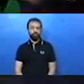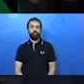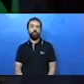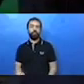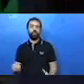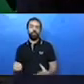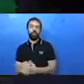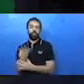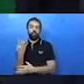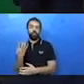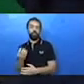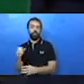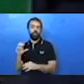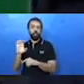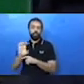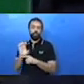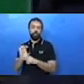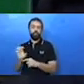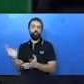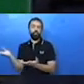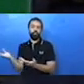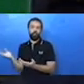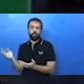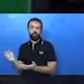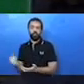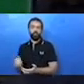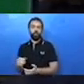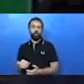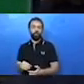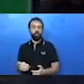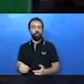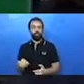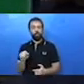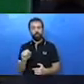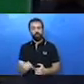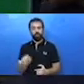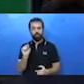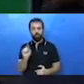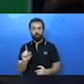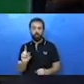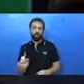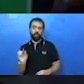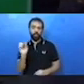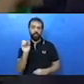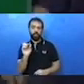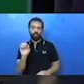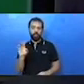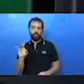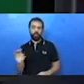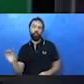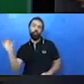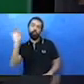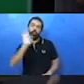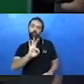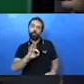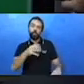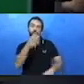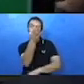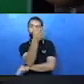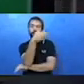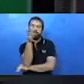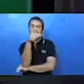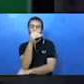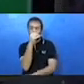um novo território, aumenta uma estrela? Então, se eu contar contar as estrelas na bandeira de hoje, o que